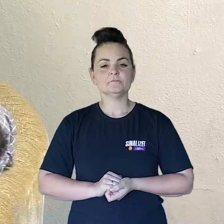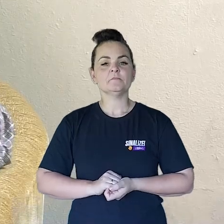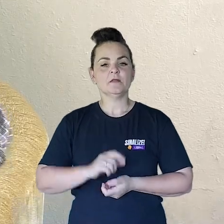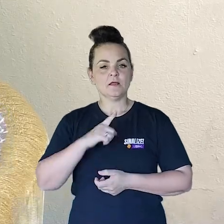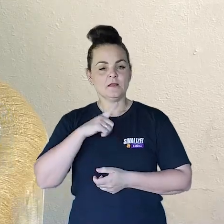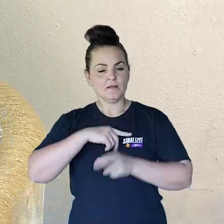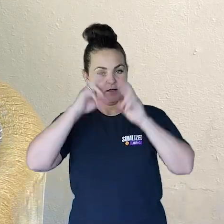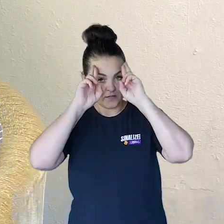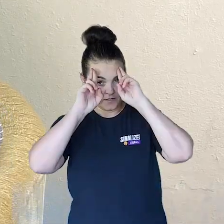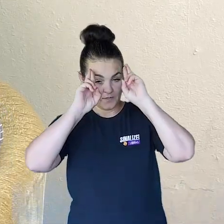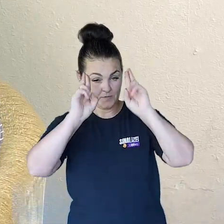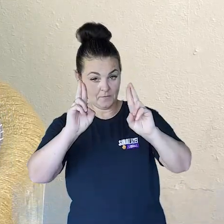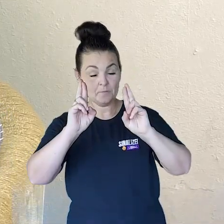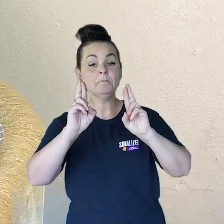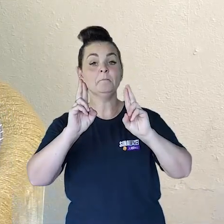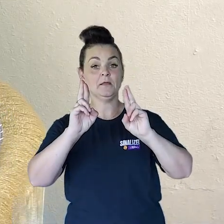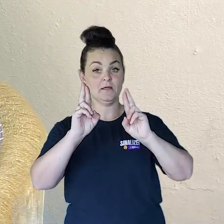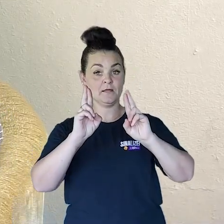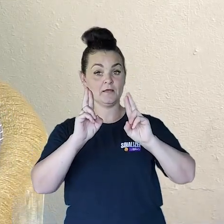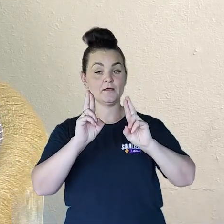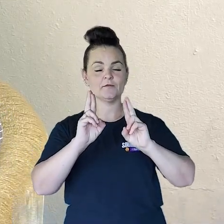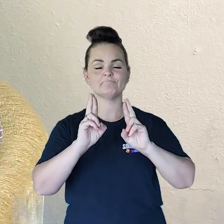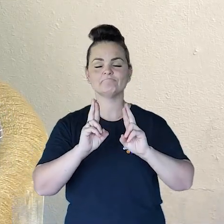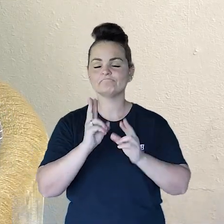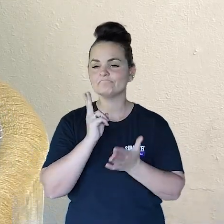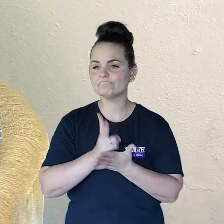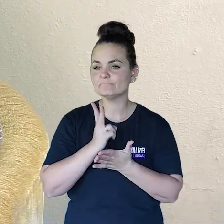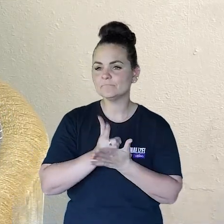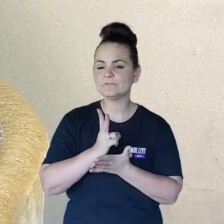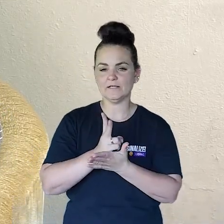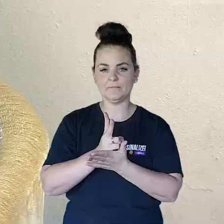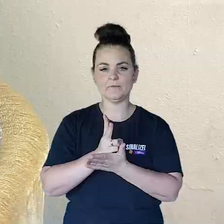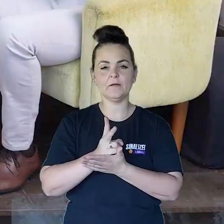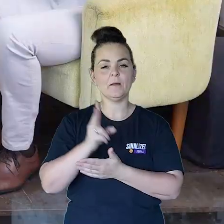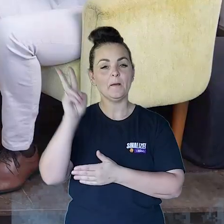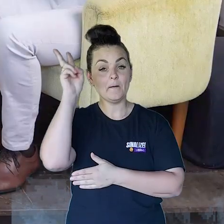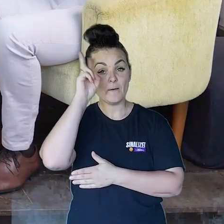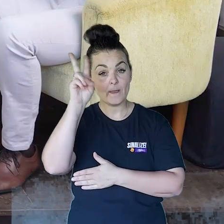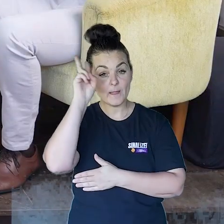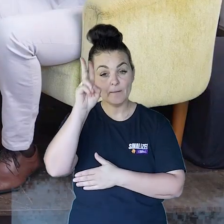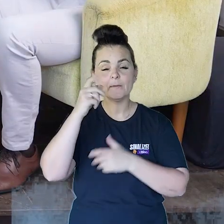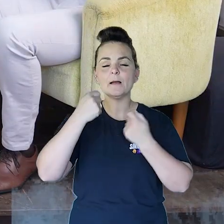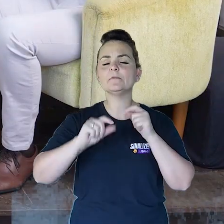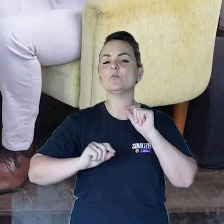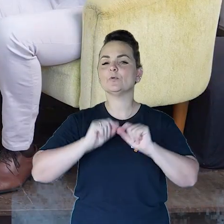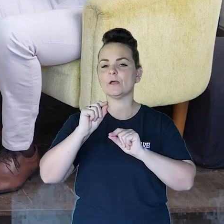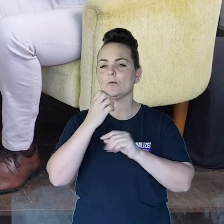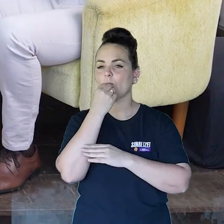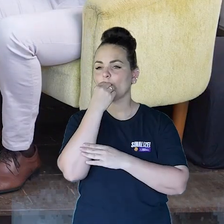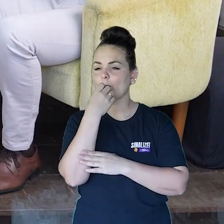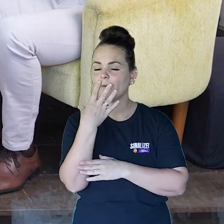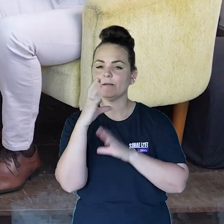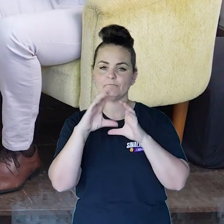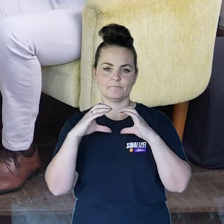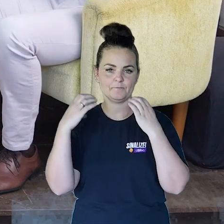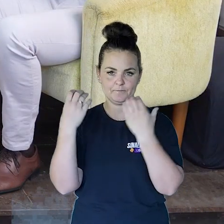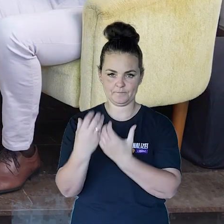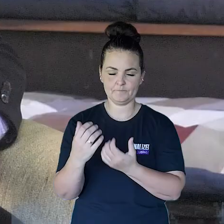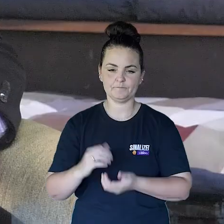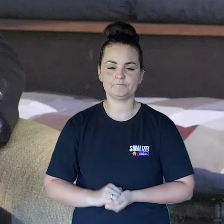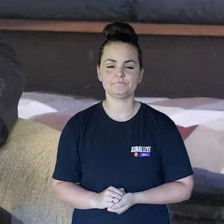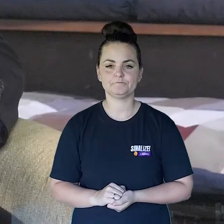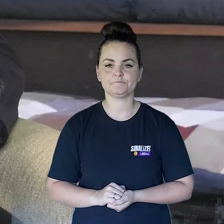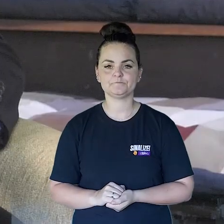buscar determinada demanda, mas nunca se esquecer do objeto final, que é o bem da comunidade.